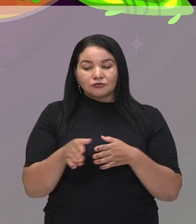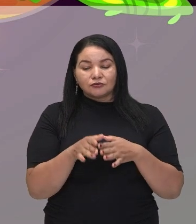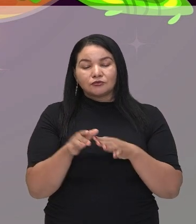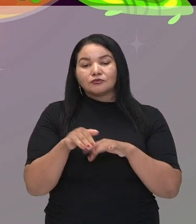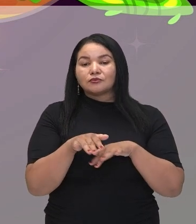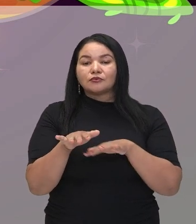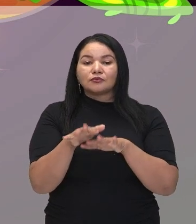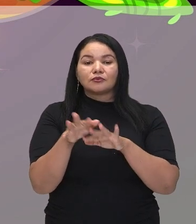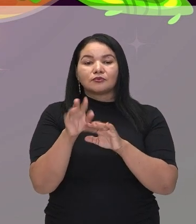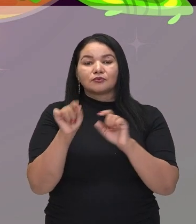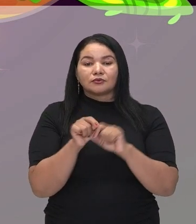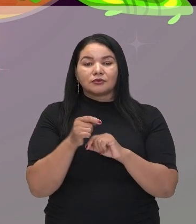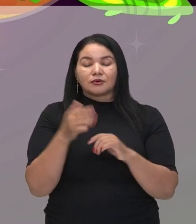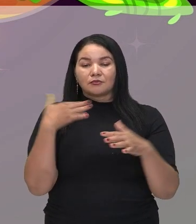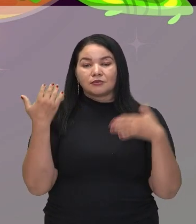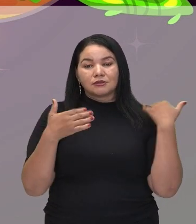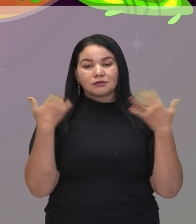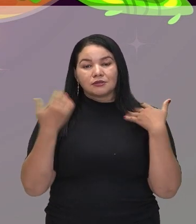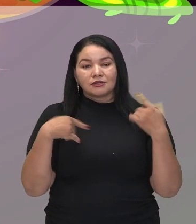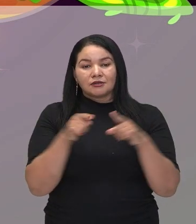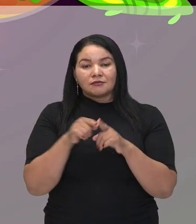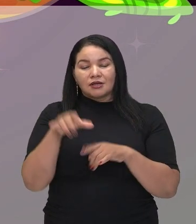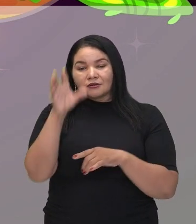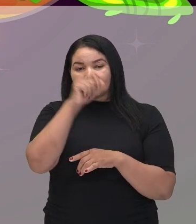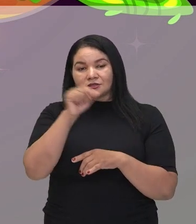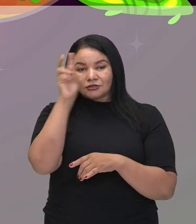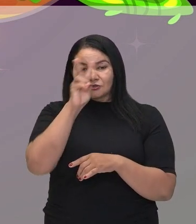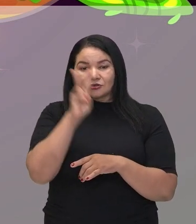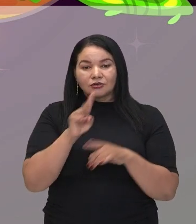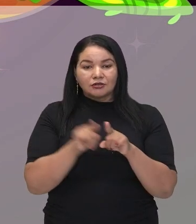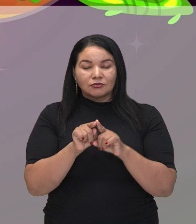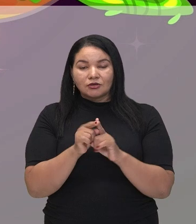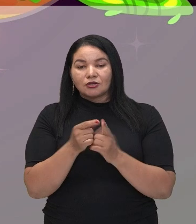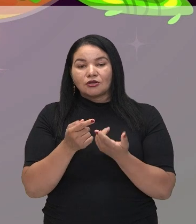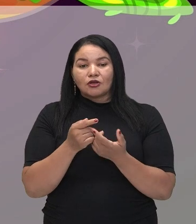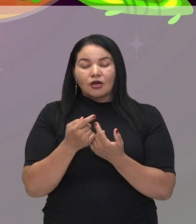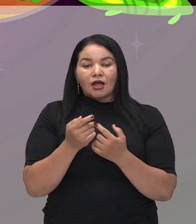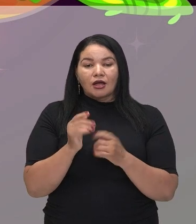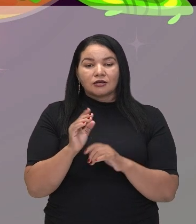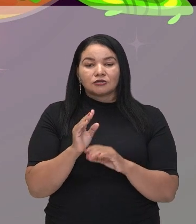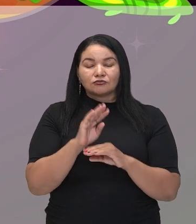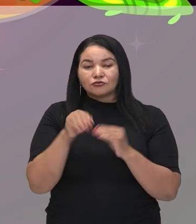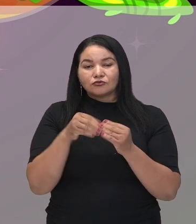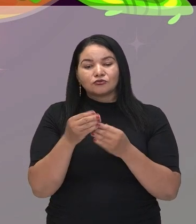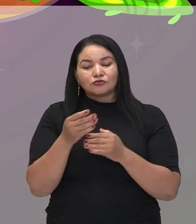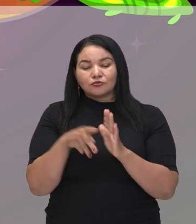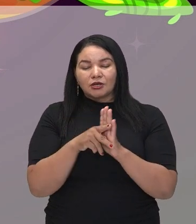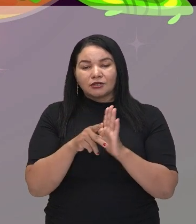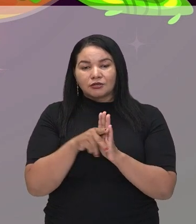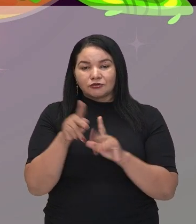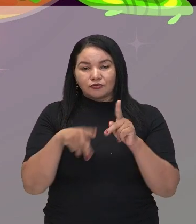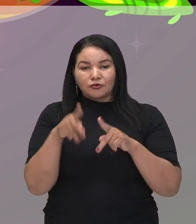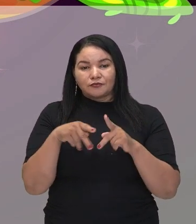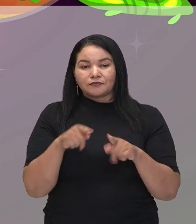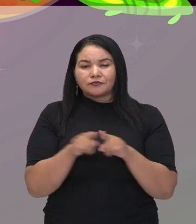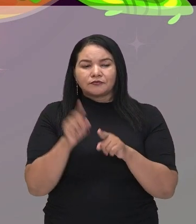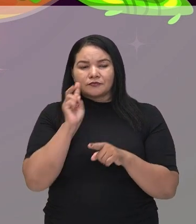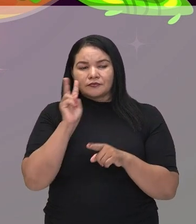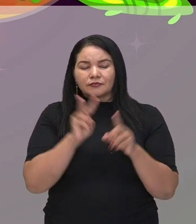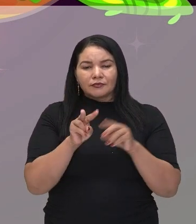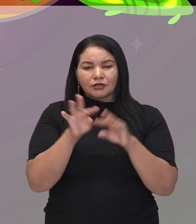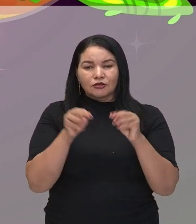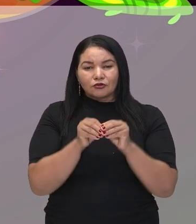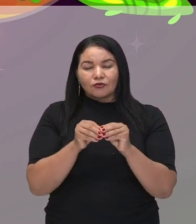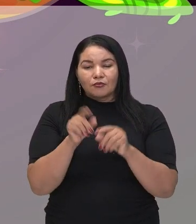planeta, aprendendo sobre a história e os costumes do povo. Durante a visita, notaram as abreviações frequentes nas palavras